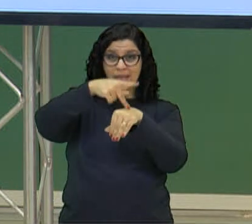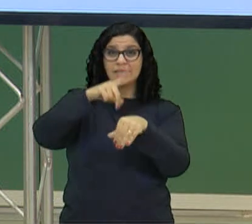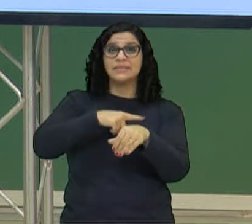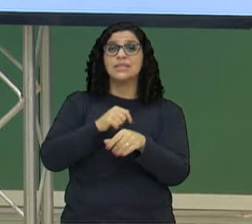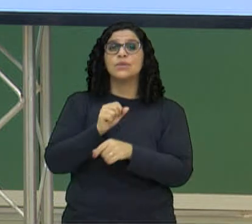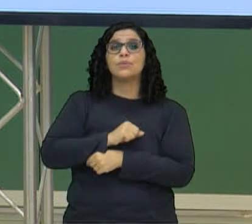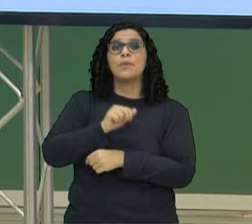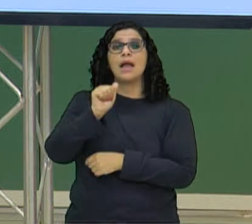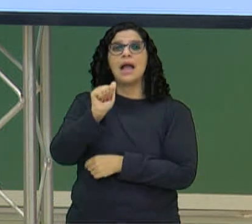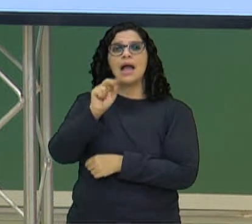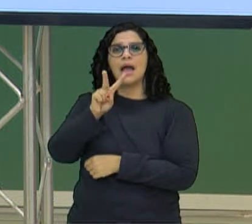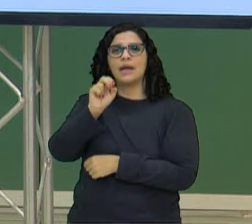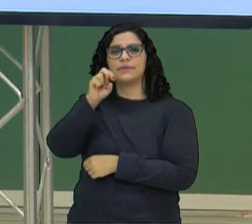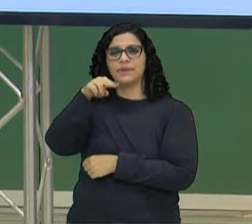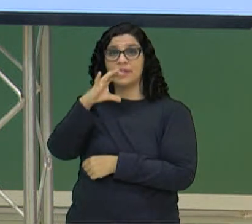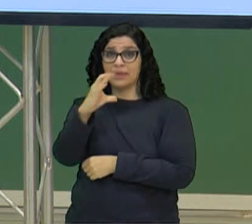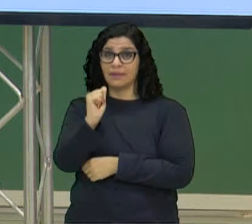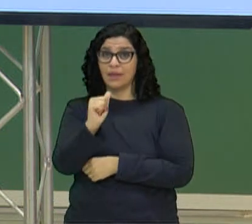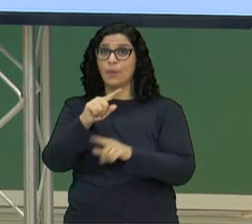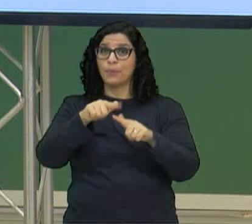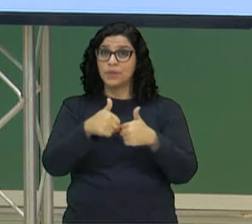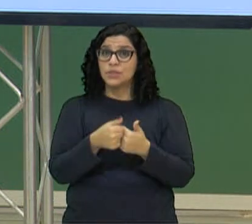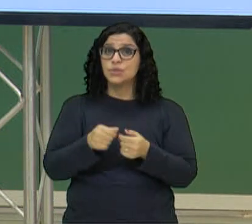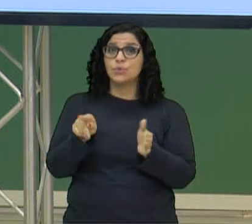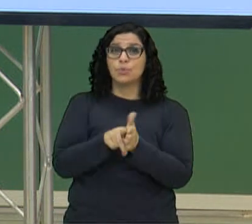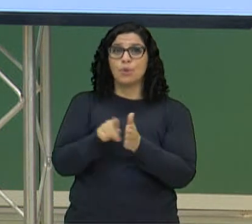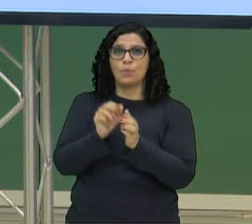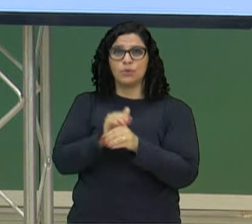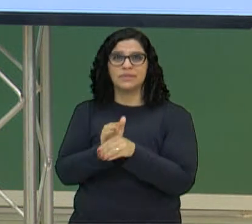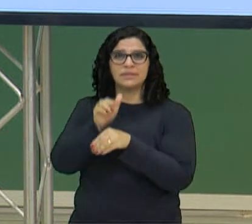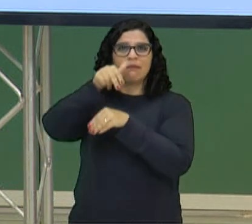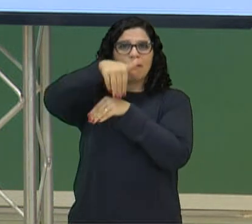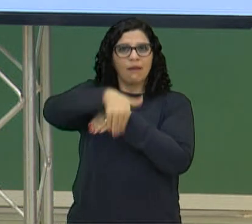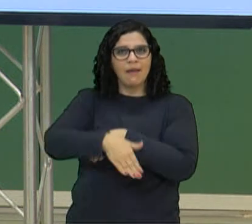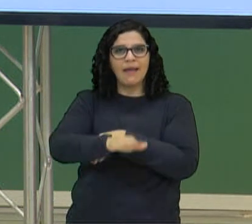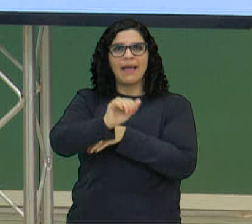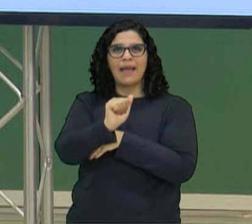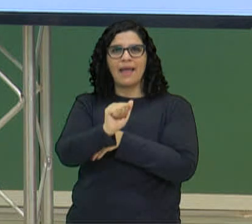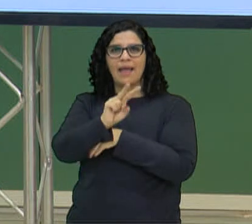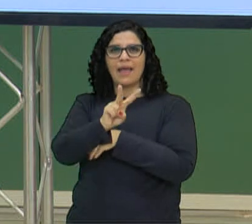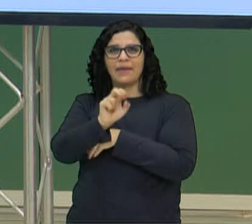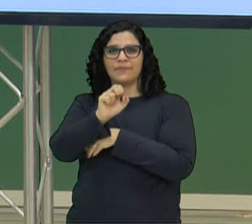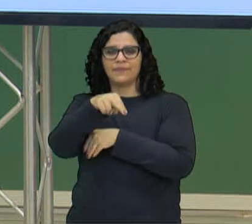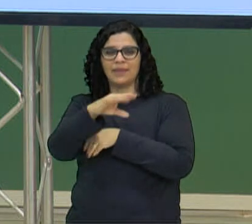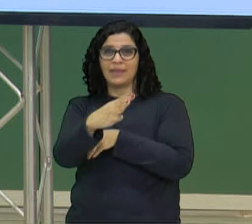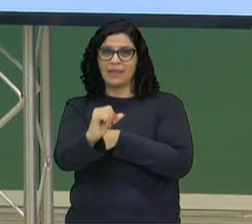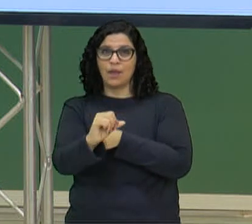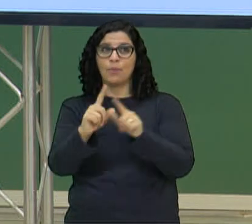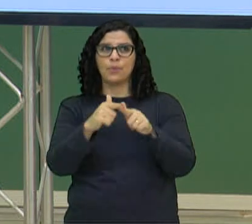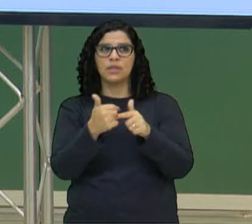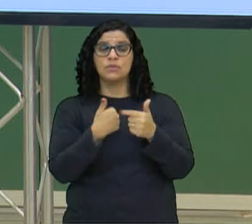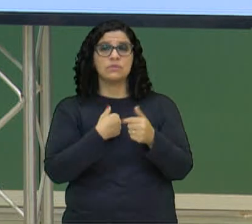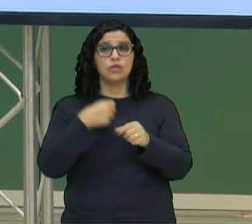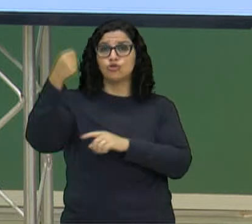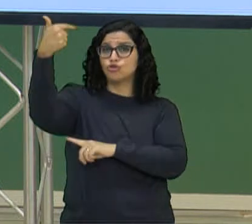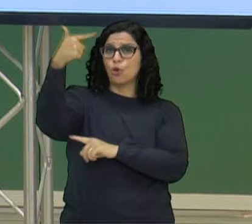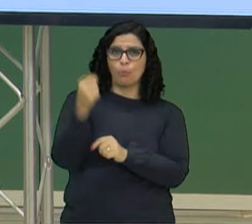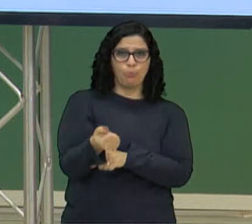pteridófita chamada avenca. Por isso que chama-se Salto do Avencal. É uma face pouco